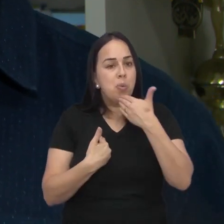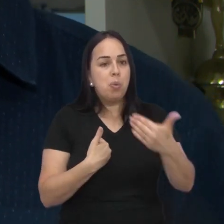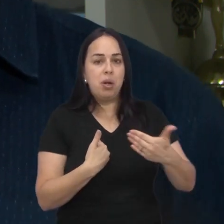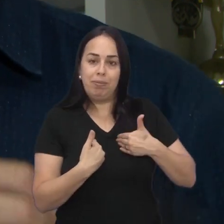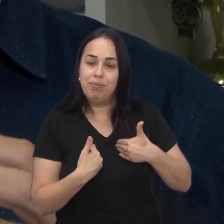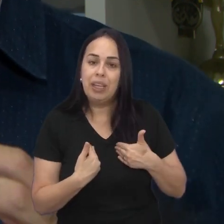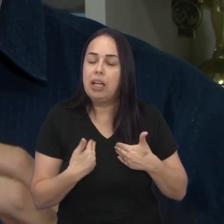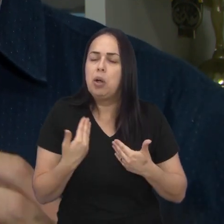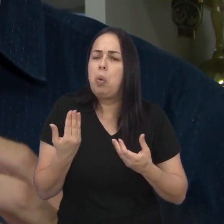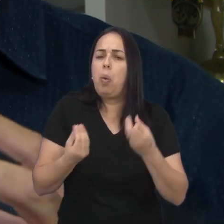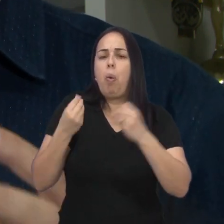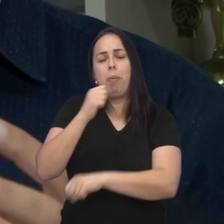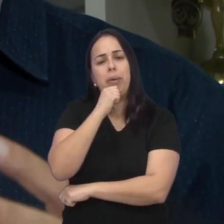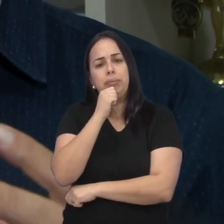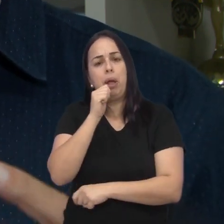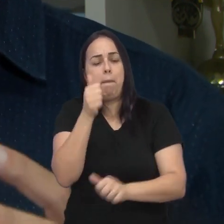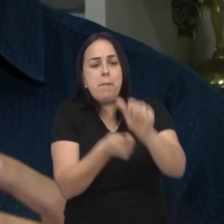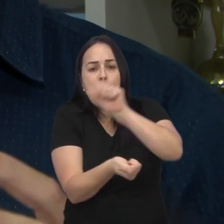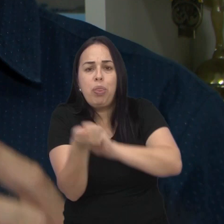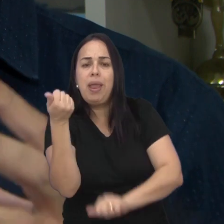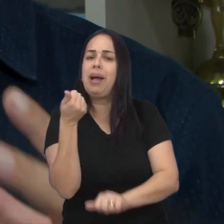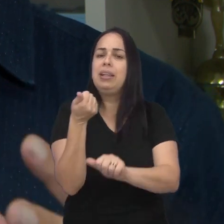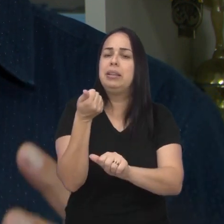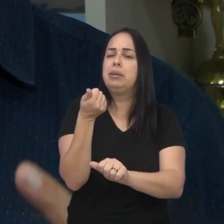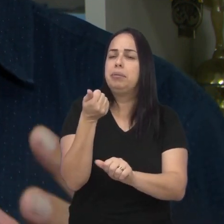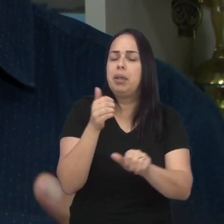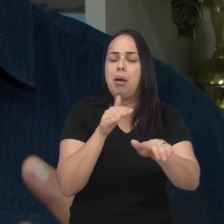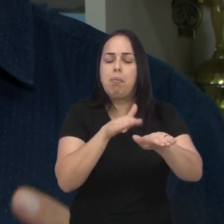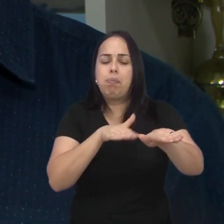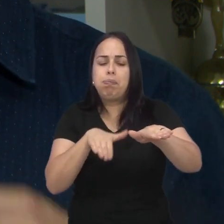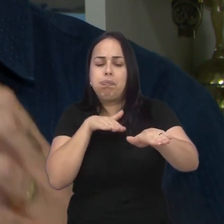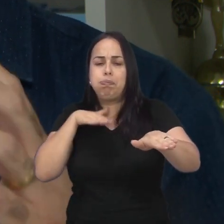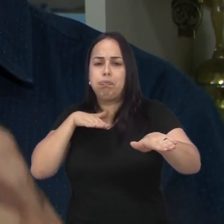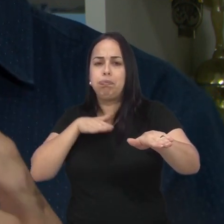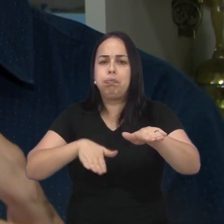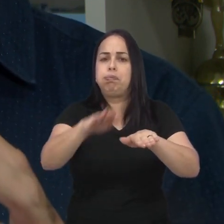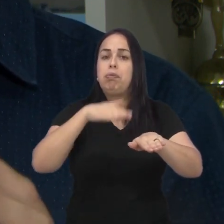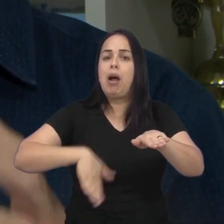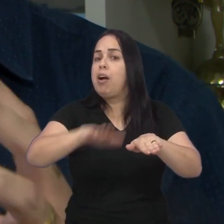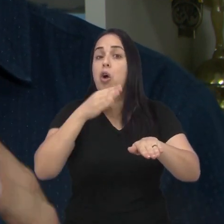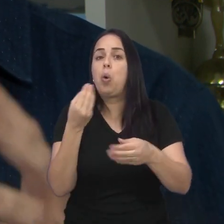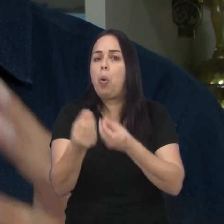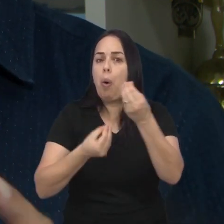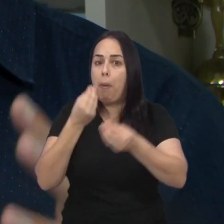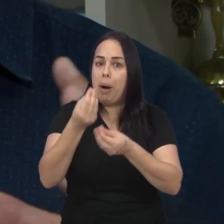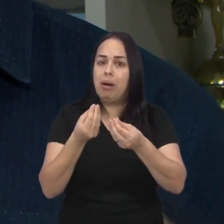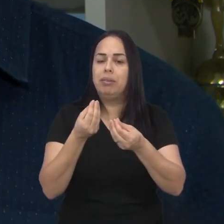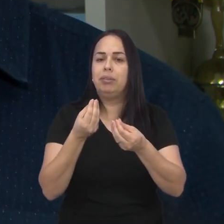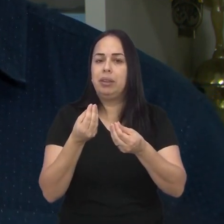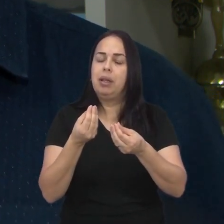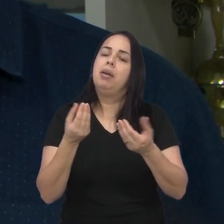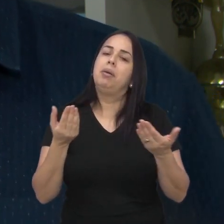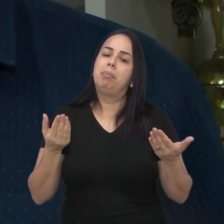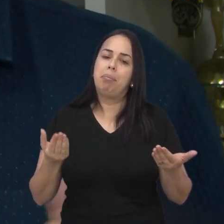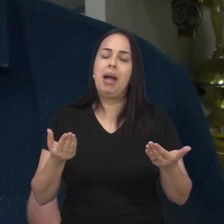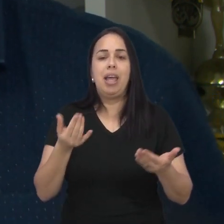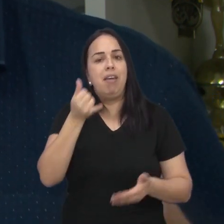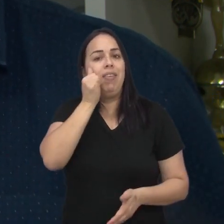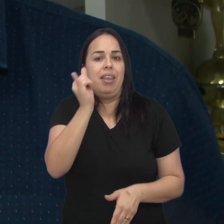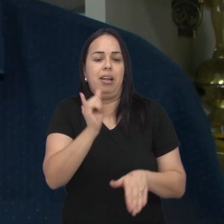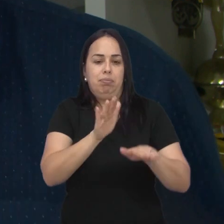gabinete, de como é que a gente pode trazer uma logística melhor de funcionamento de fluxo de veículos na nossa cidade para que não